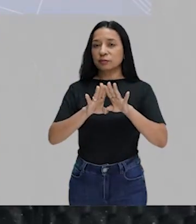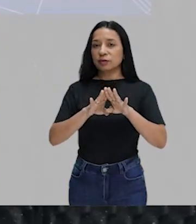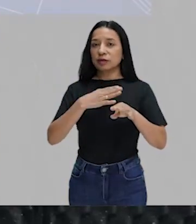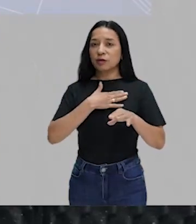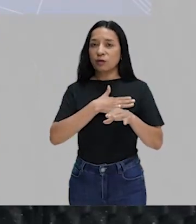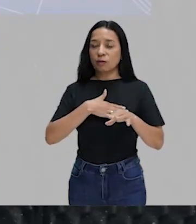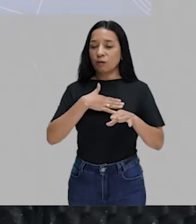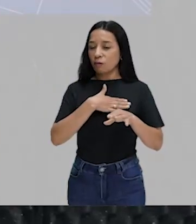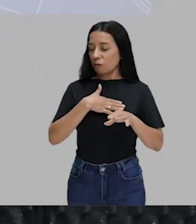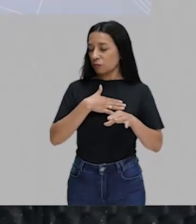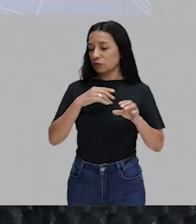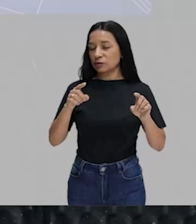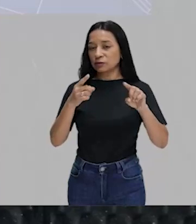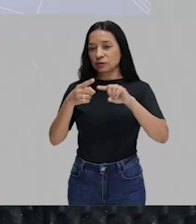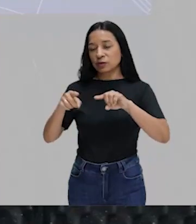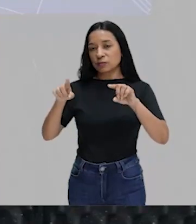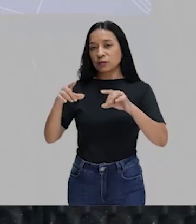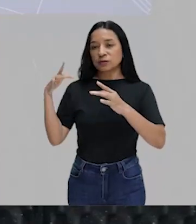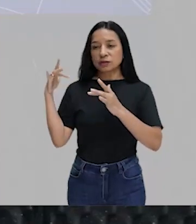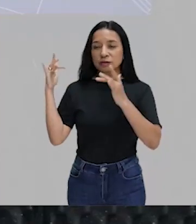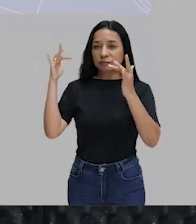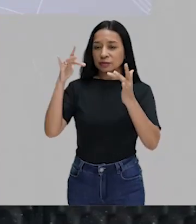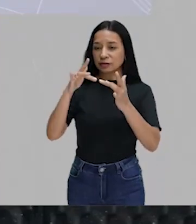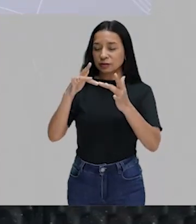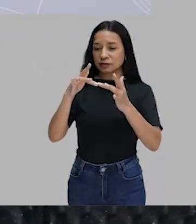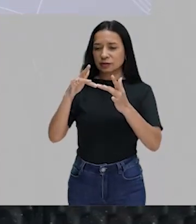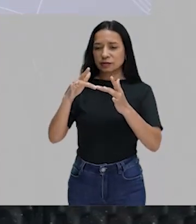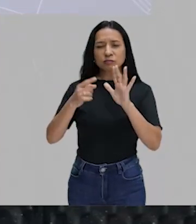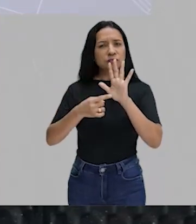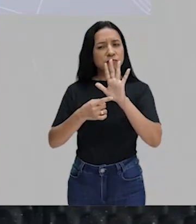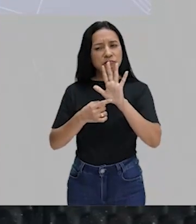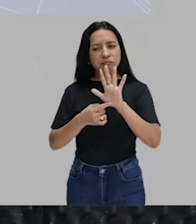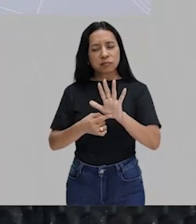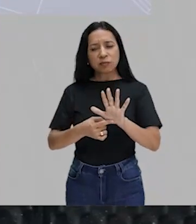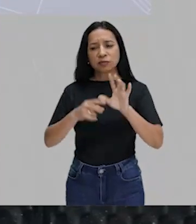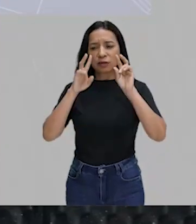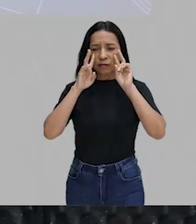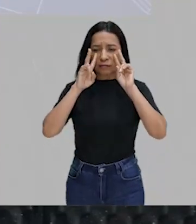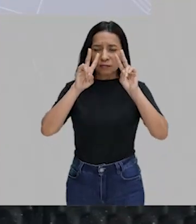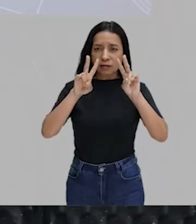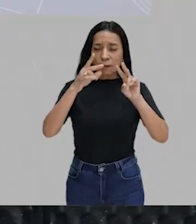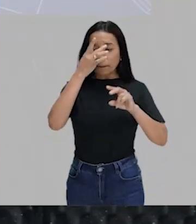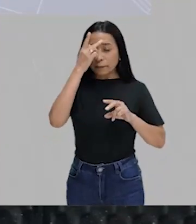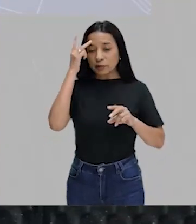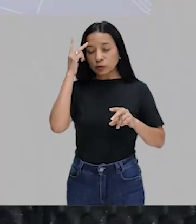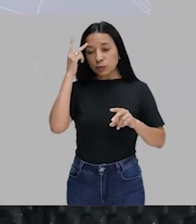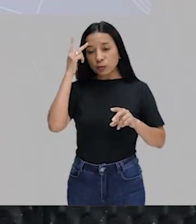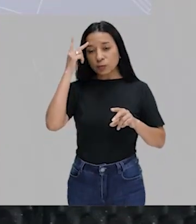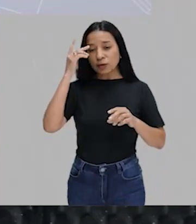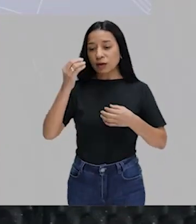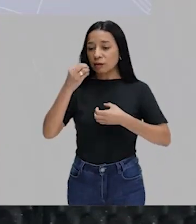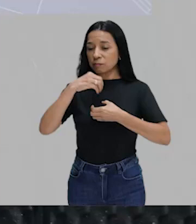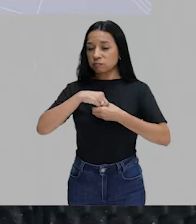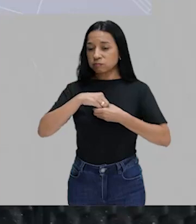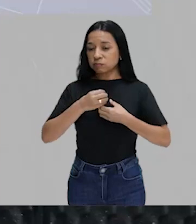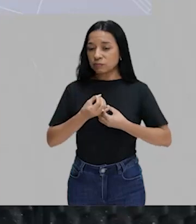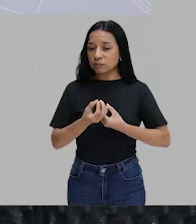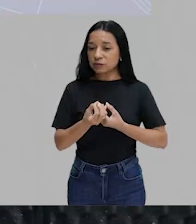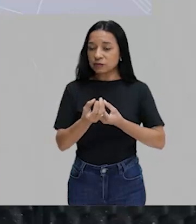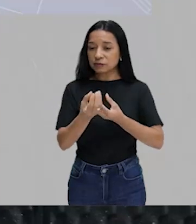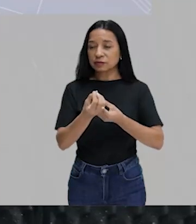músicas clássicas. Você pode até dizer que essa pessoa é parnasiana, né? E eu também já disse que é um